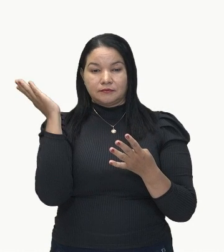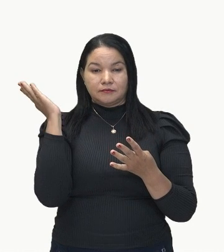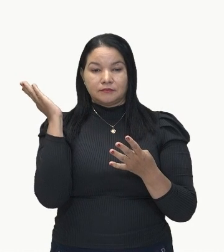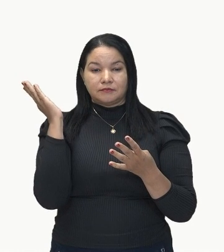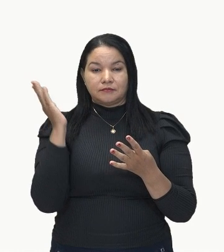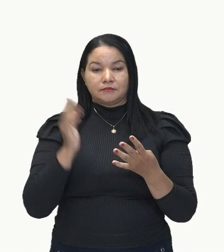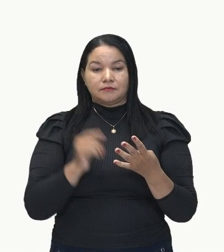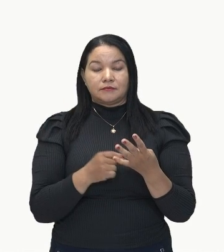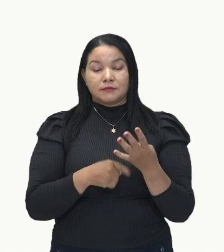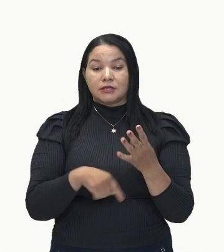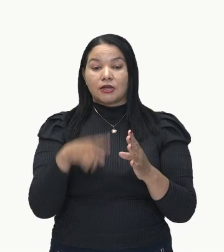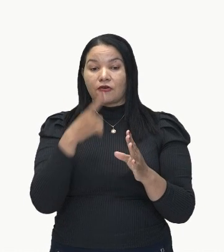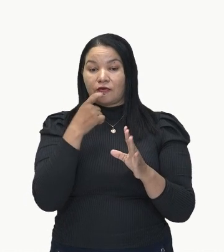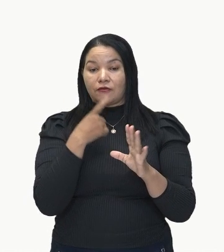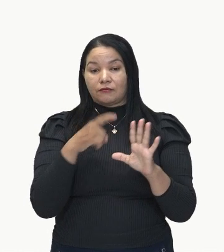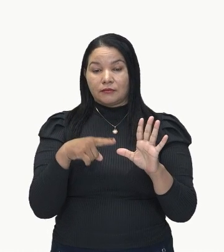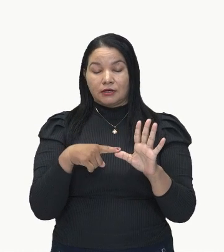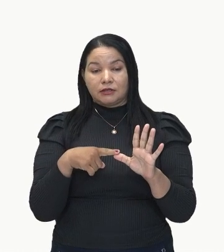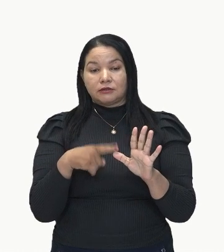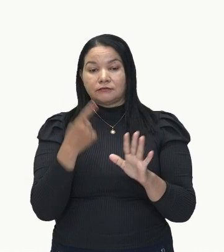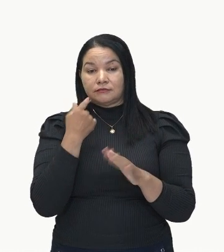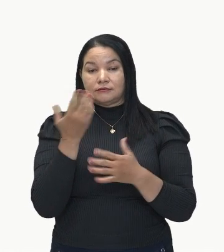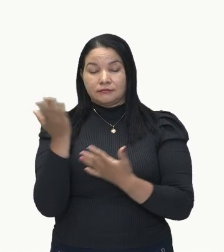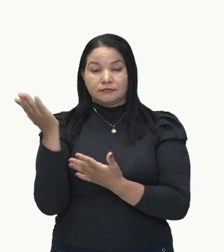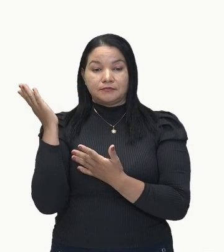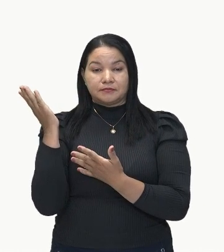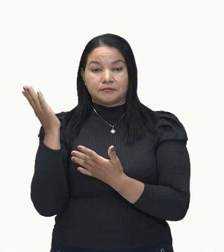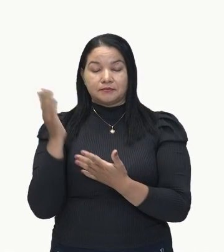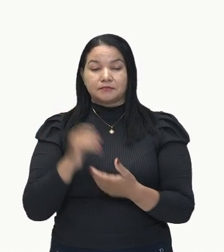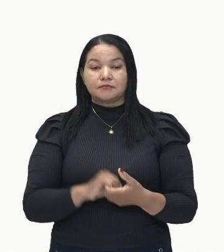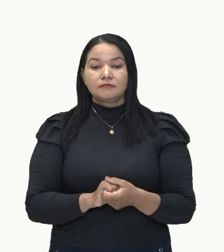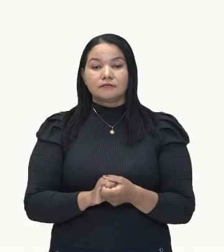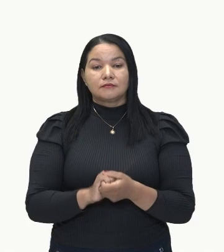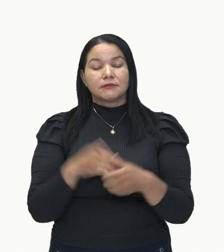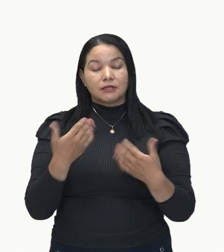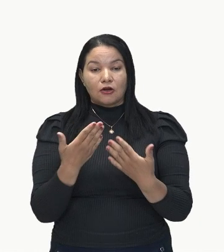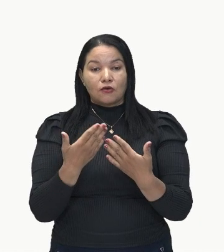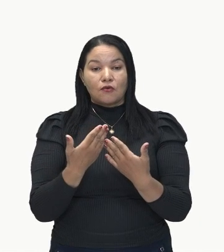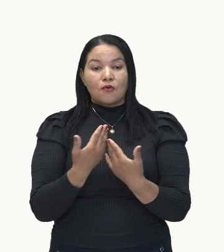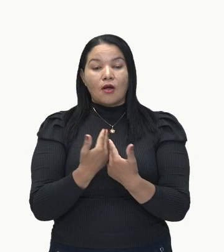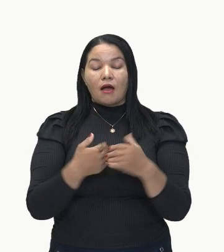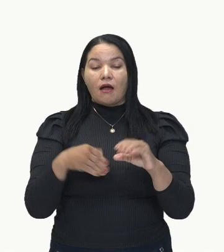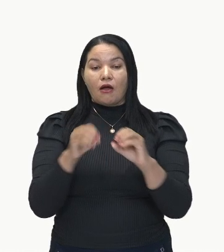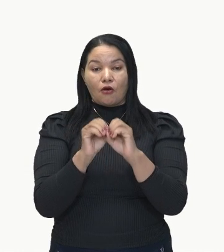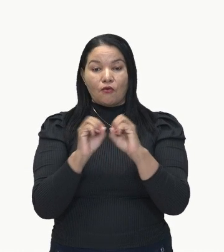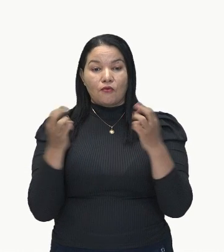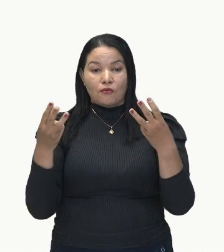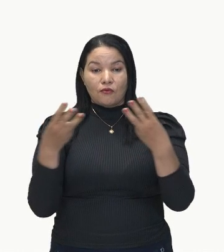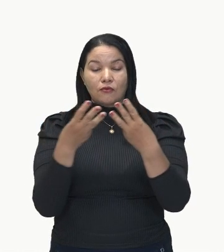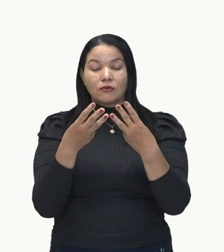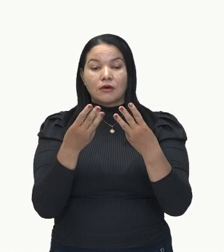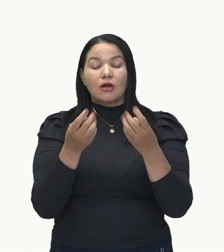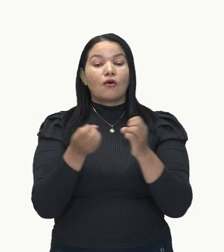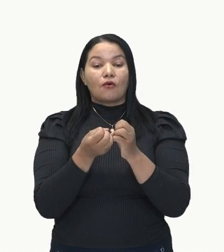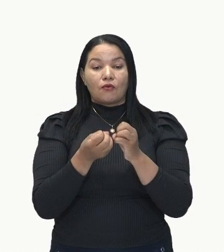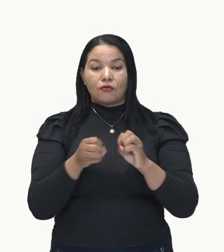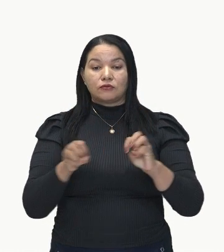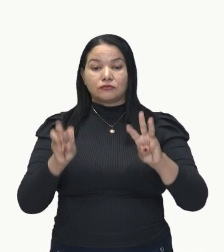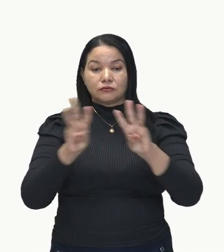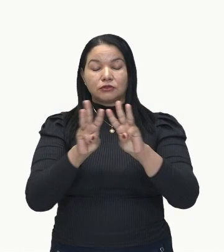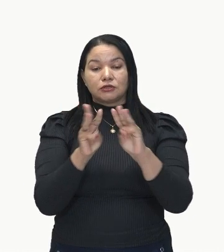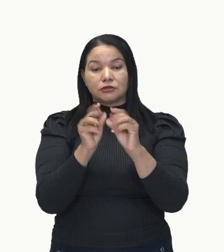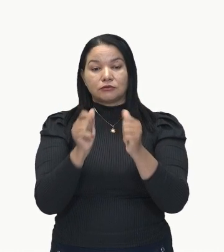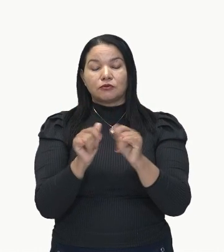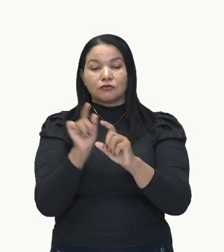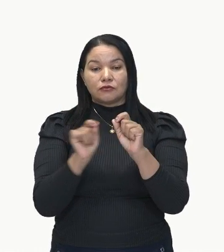e a África Meridional. Então, a ONU acabou propondo essa regionalização também